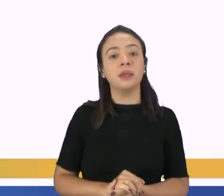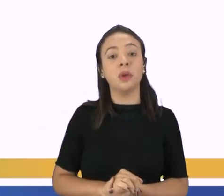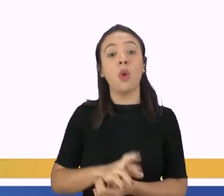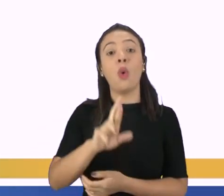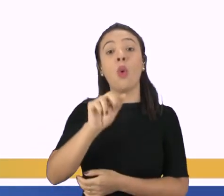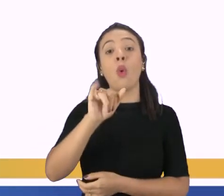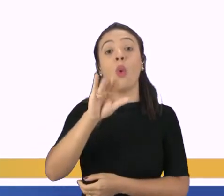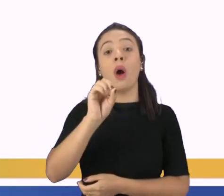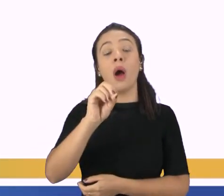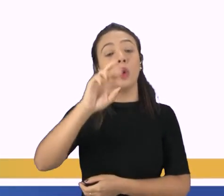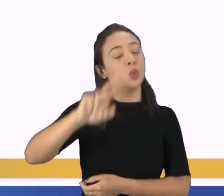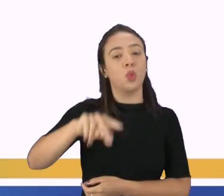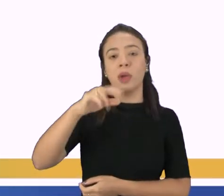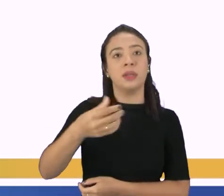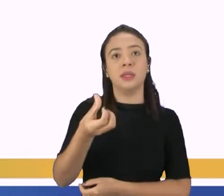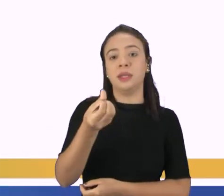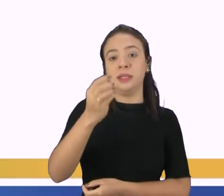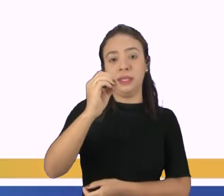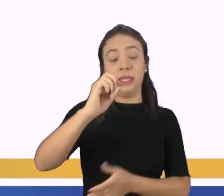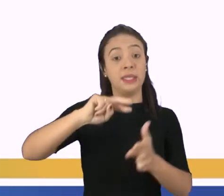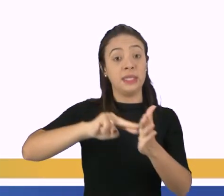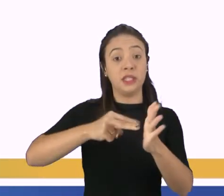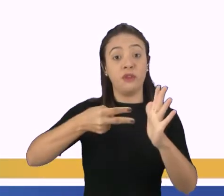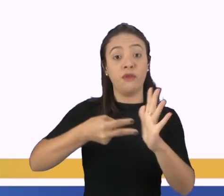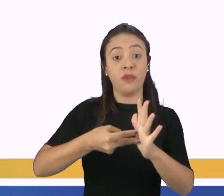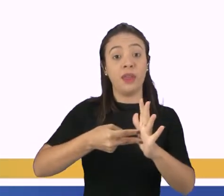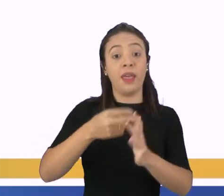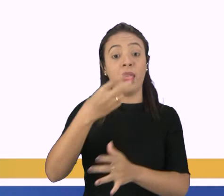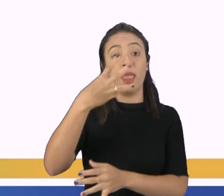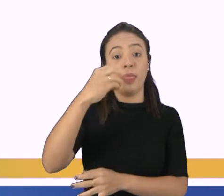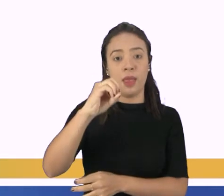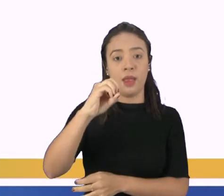é 30 centímetros. Nunca se esqueça, diâmetro